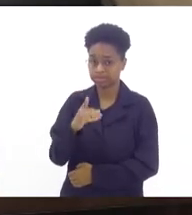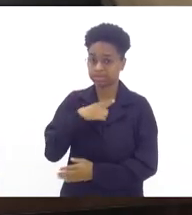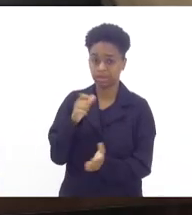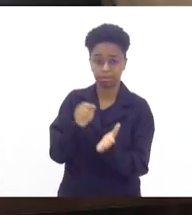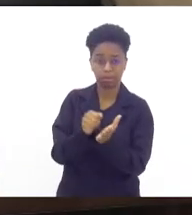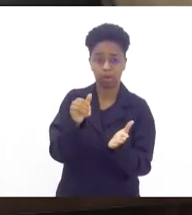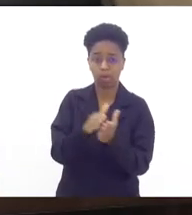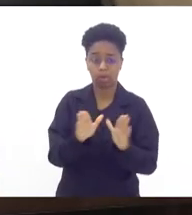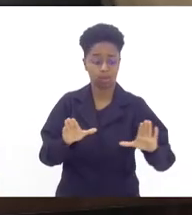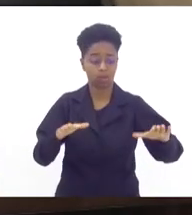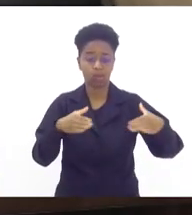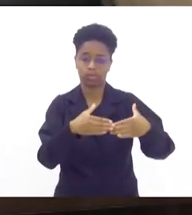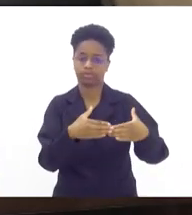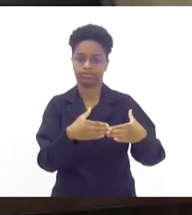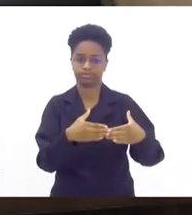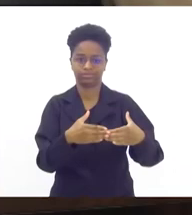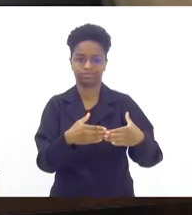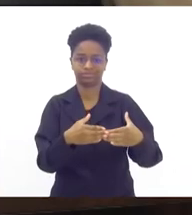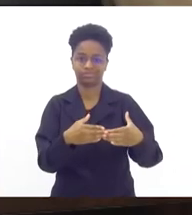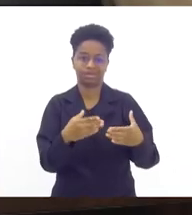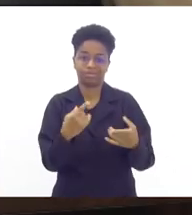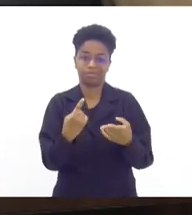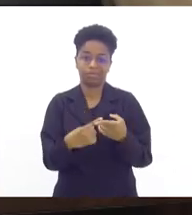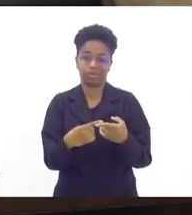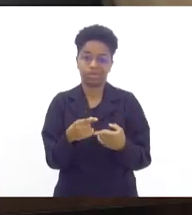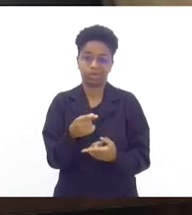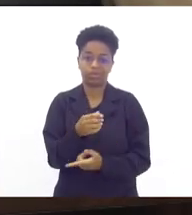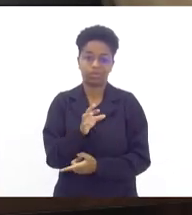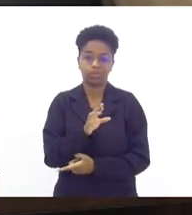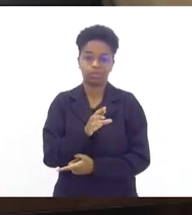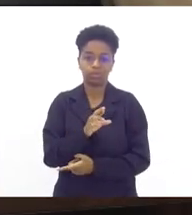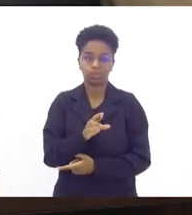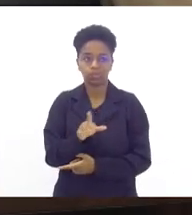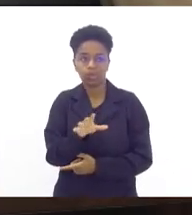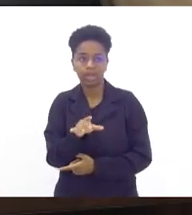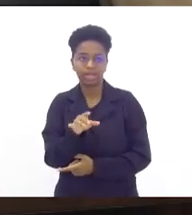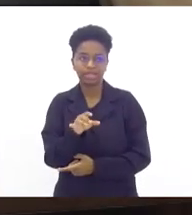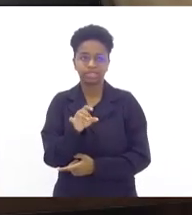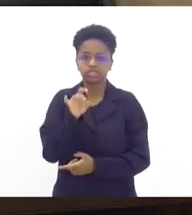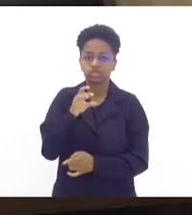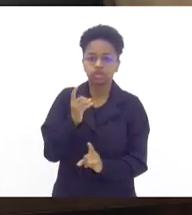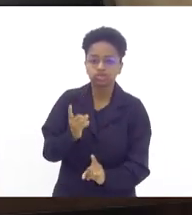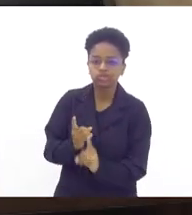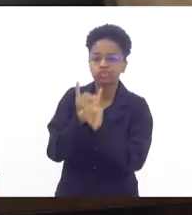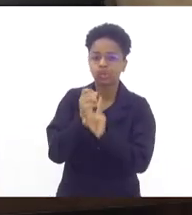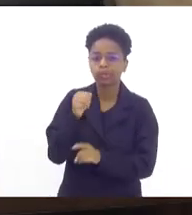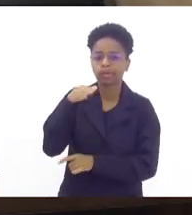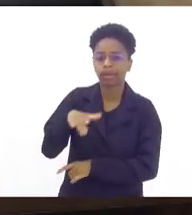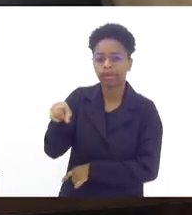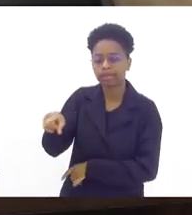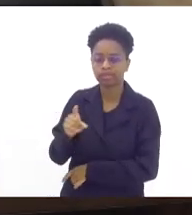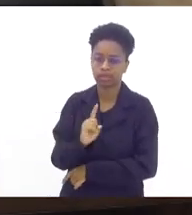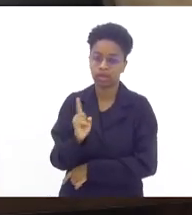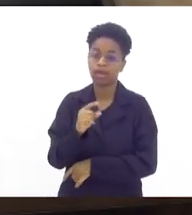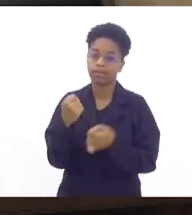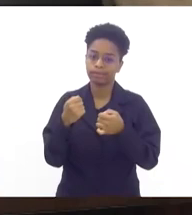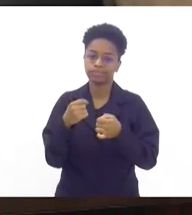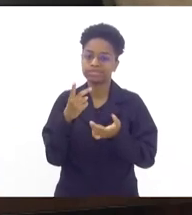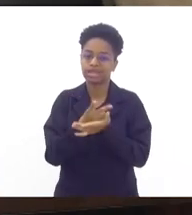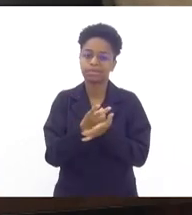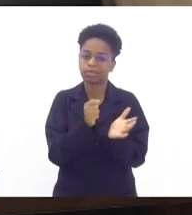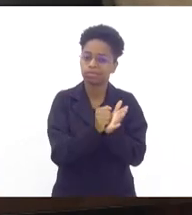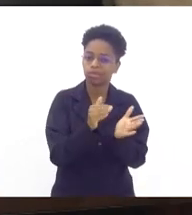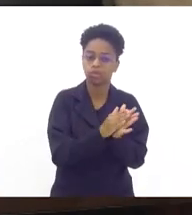coletividade né Não só é quando você identifica mas só que eles preferem também punir a coletividade da instituição